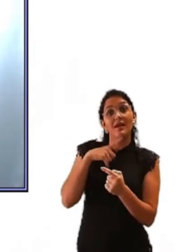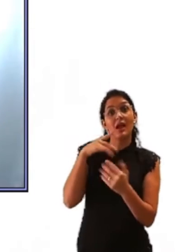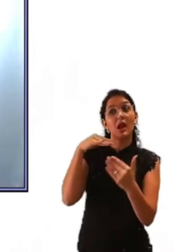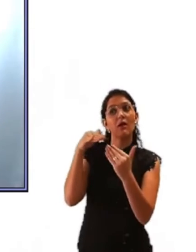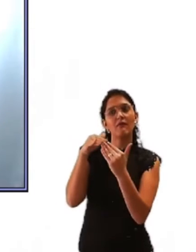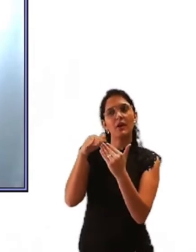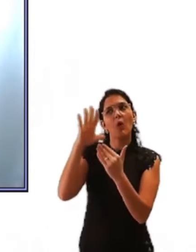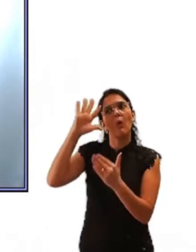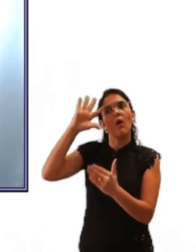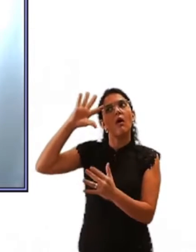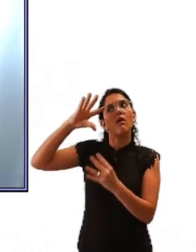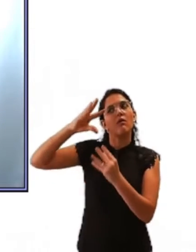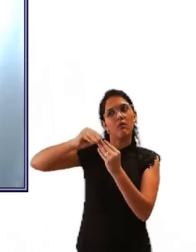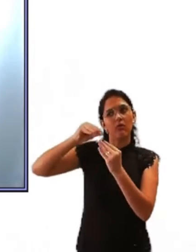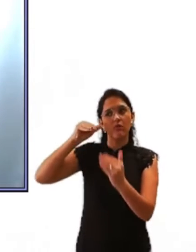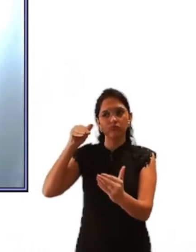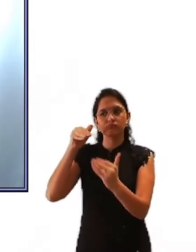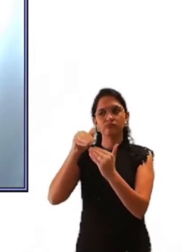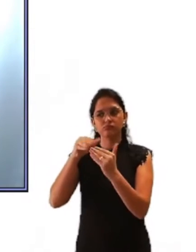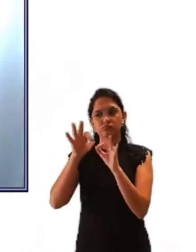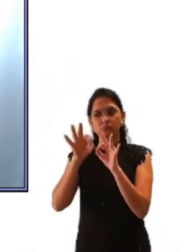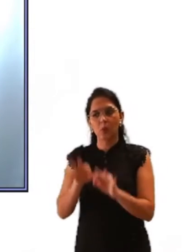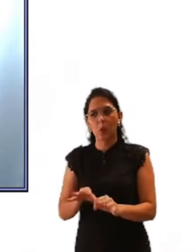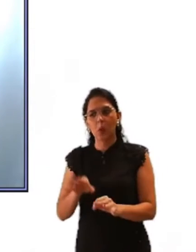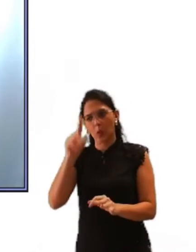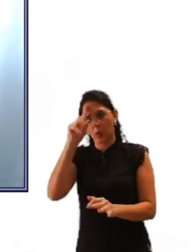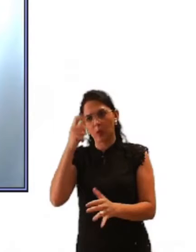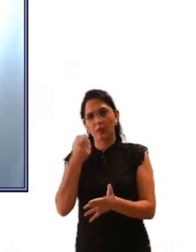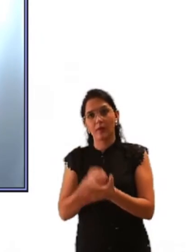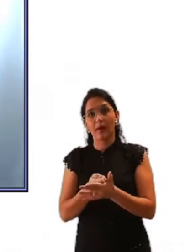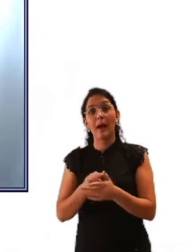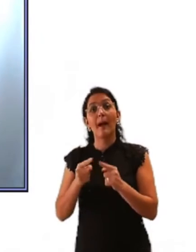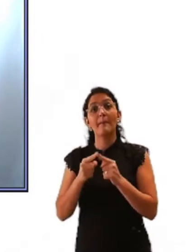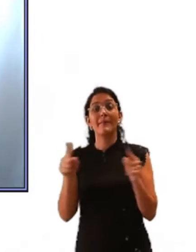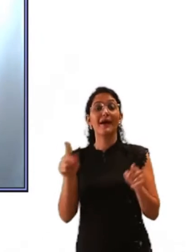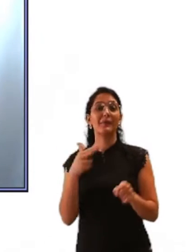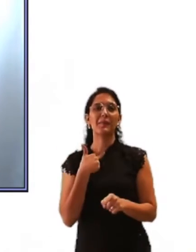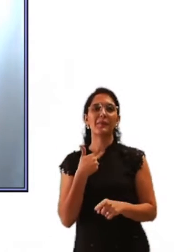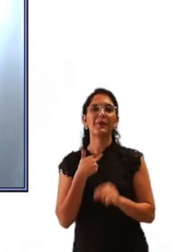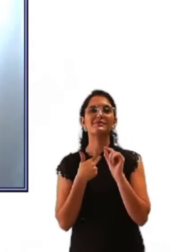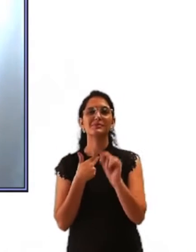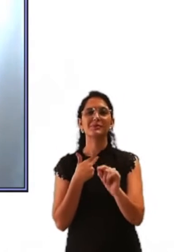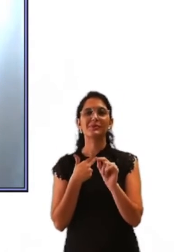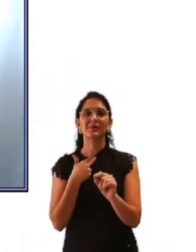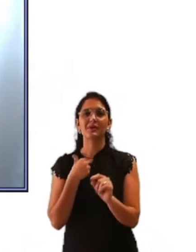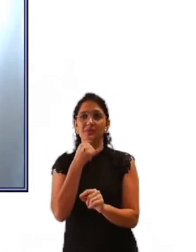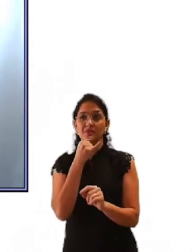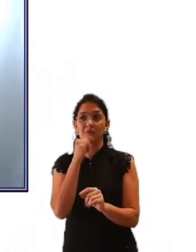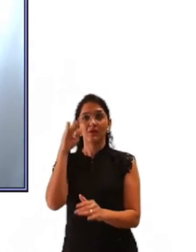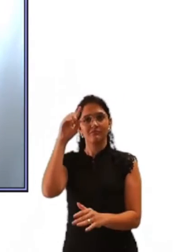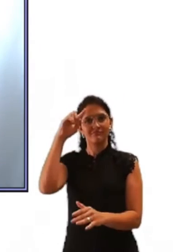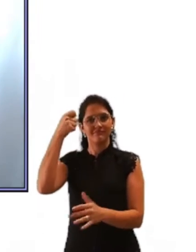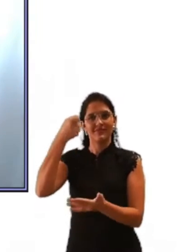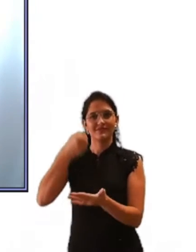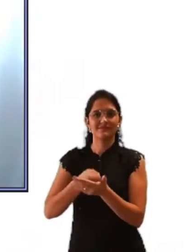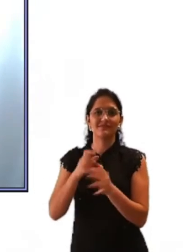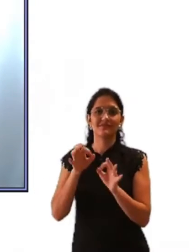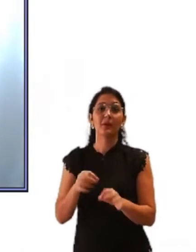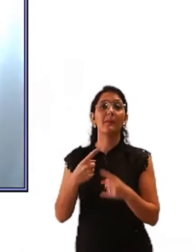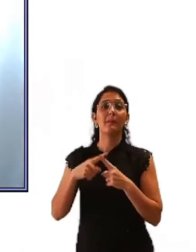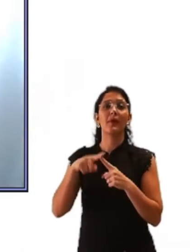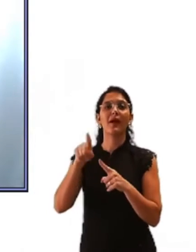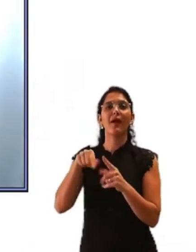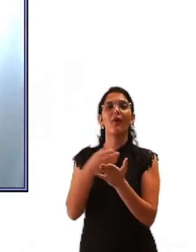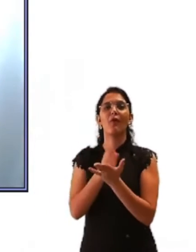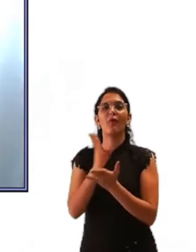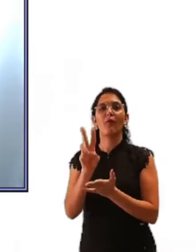à conclusão que ele tem que confirmar, ok, mas ele não pode estar predisposto a confirmar, porque isso é